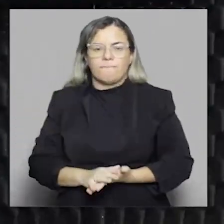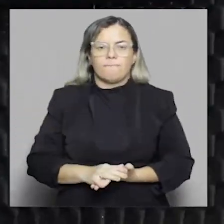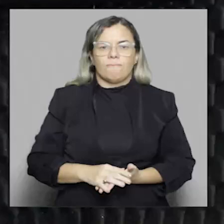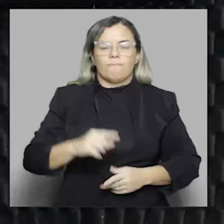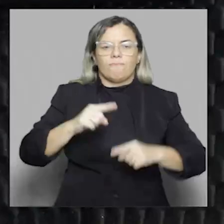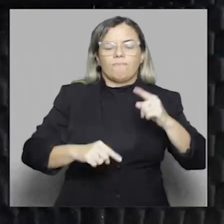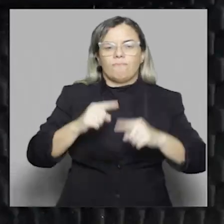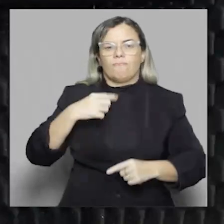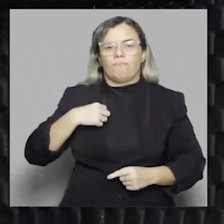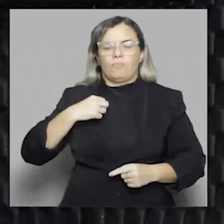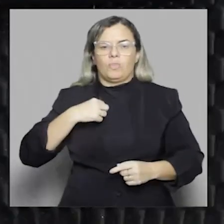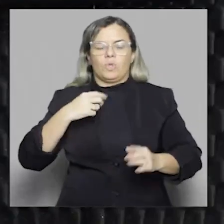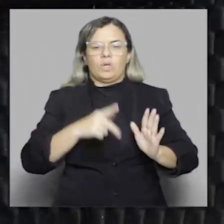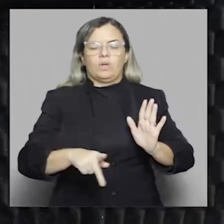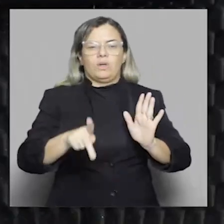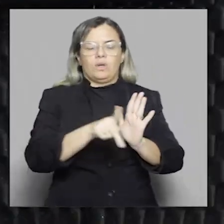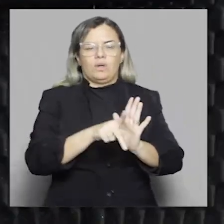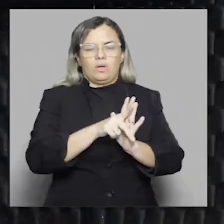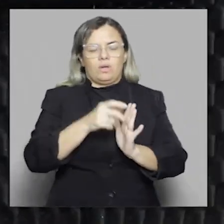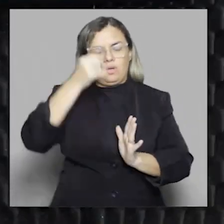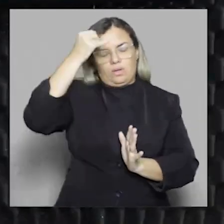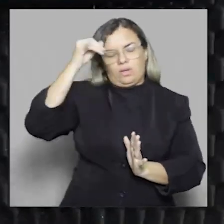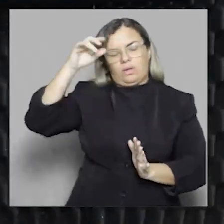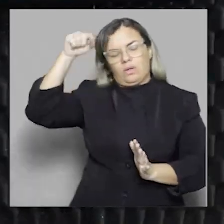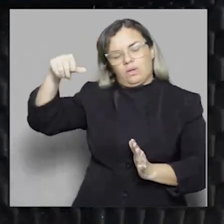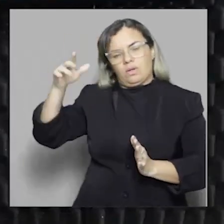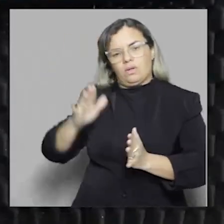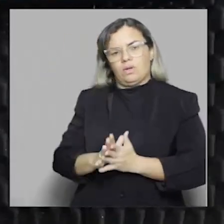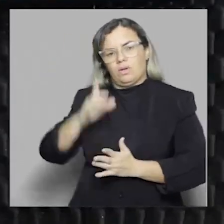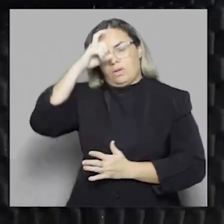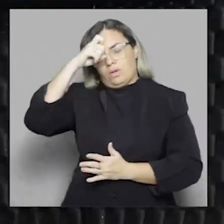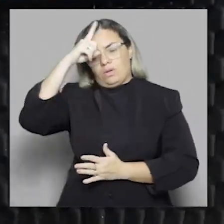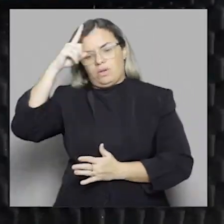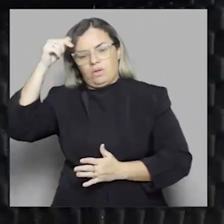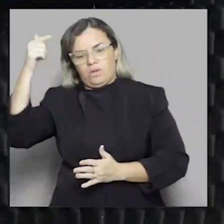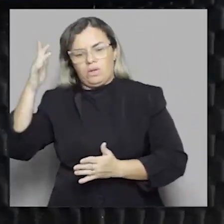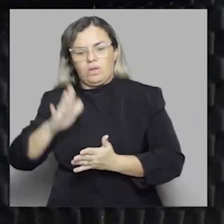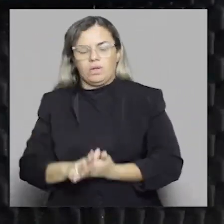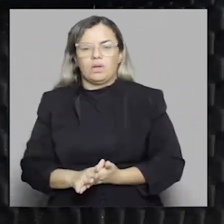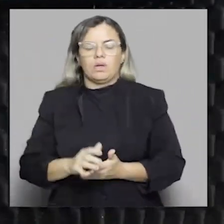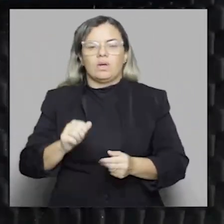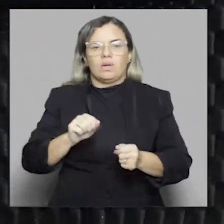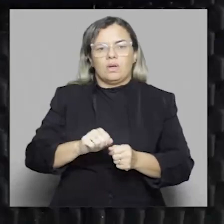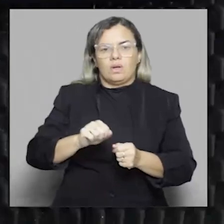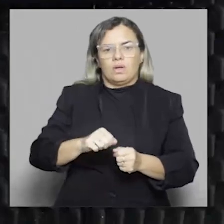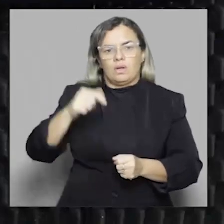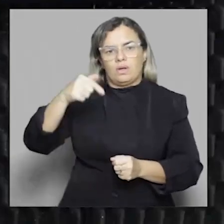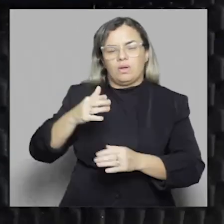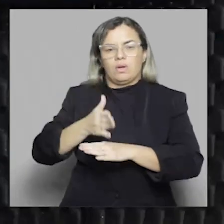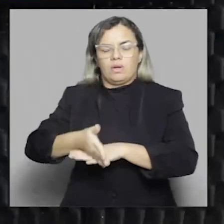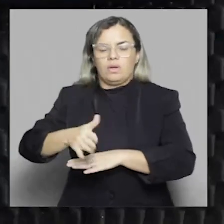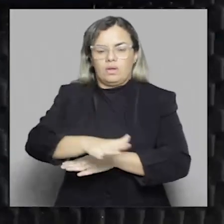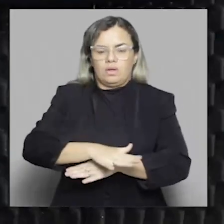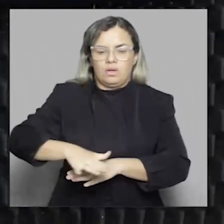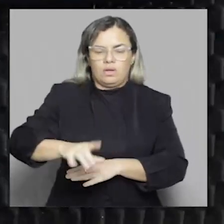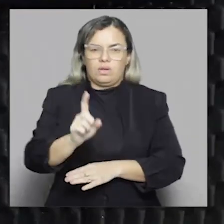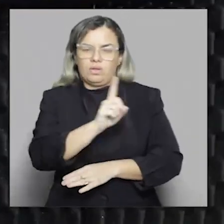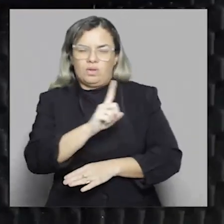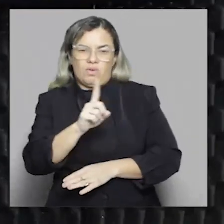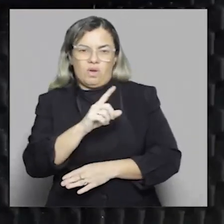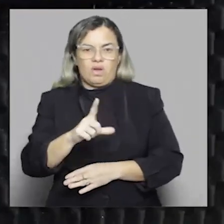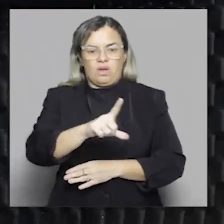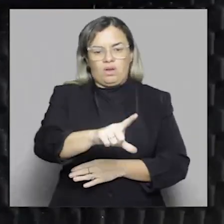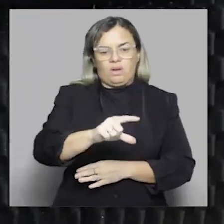vestuário, enquanto doente mental do hospital, que ele participou, que ele fez parte no caso, não era a opção dele, não era a escolha